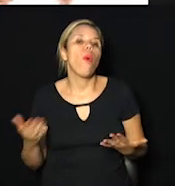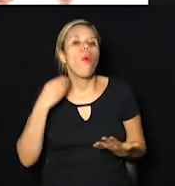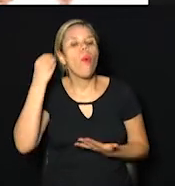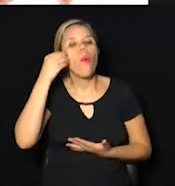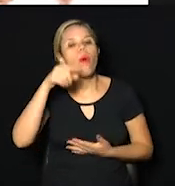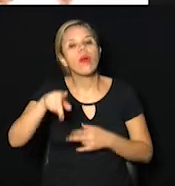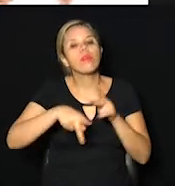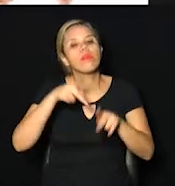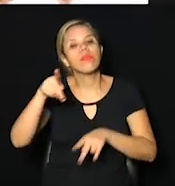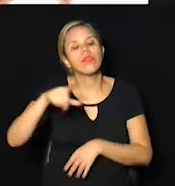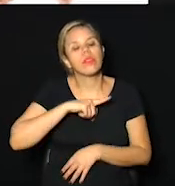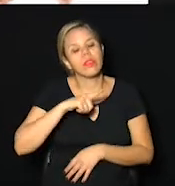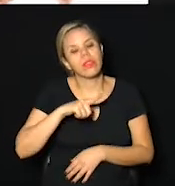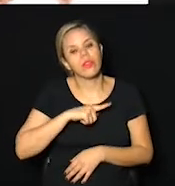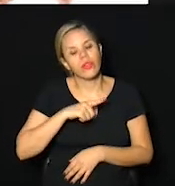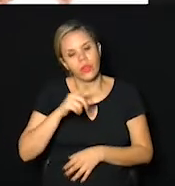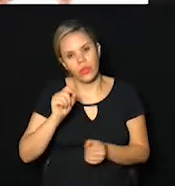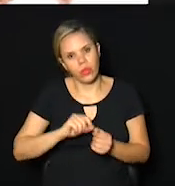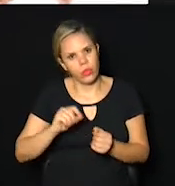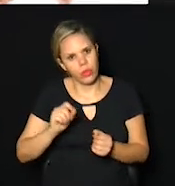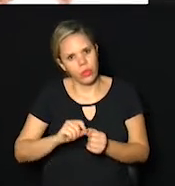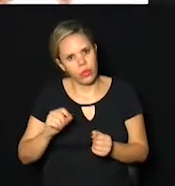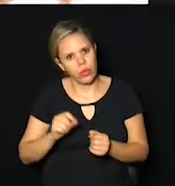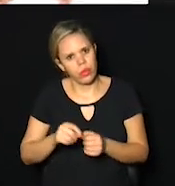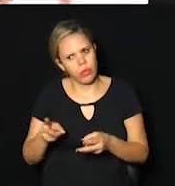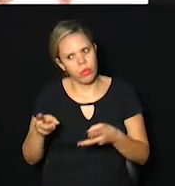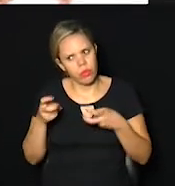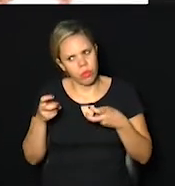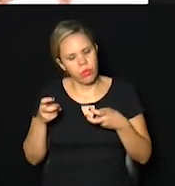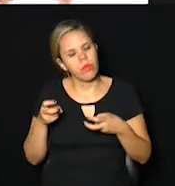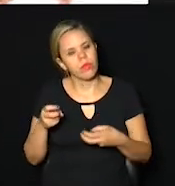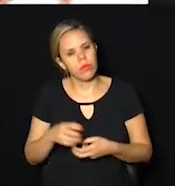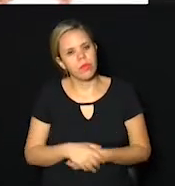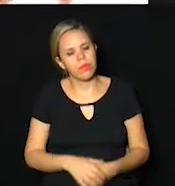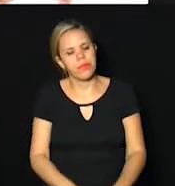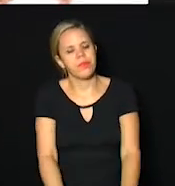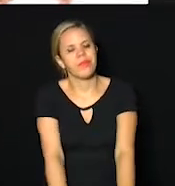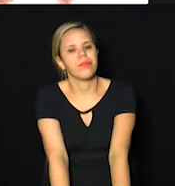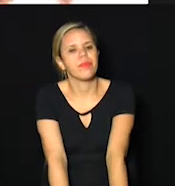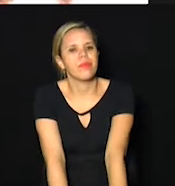as pessoas têm. E isso eu faço observando.